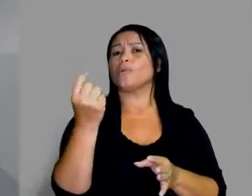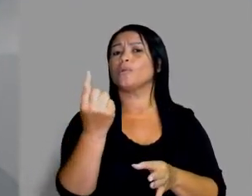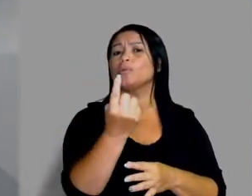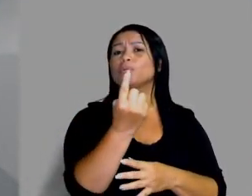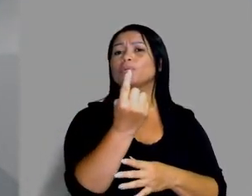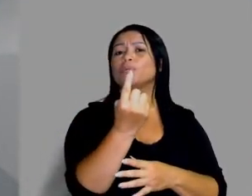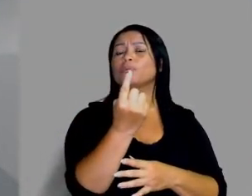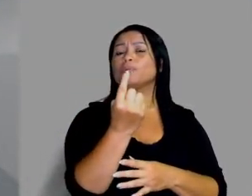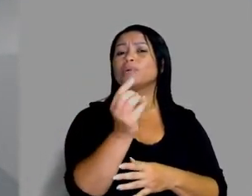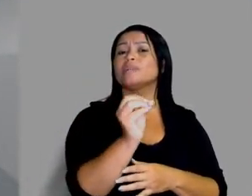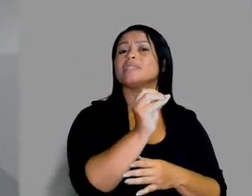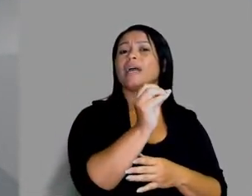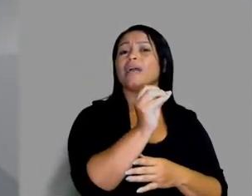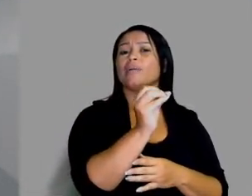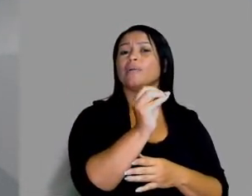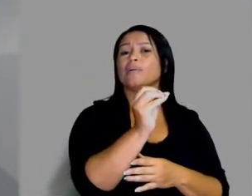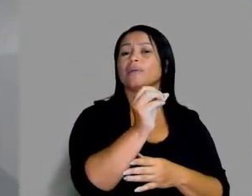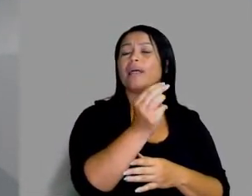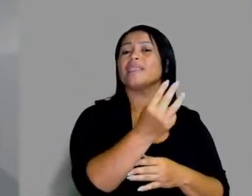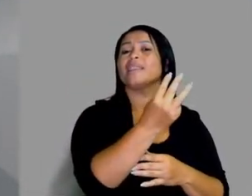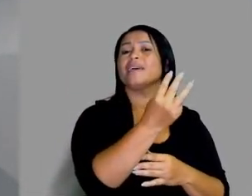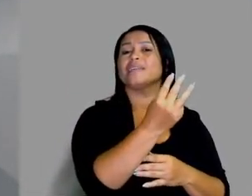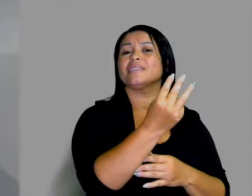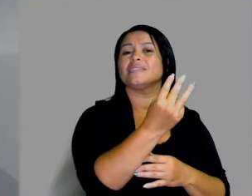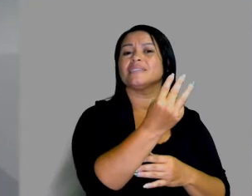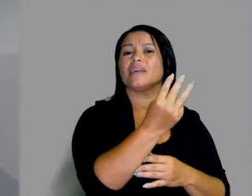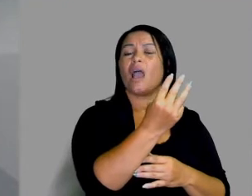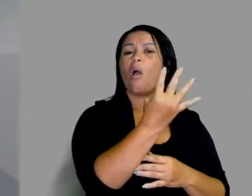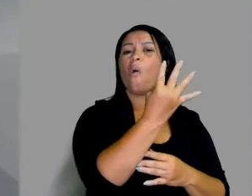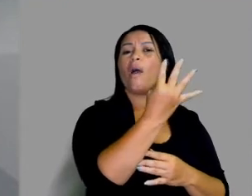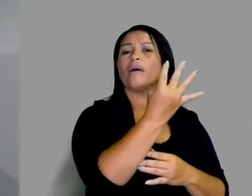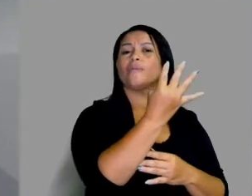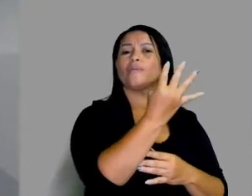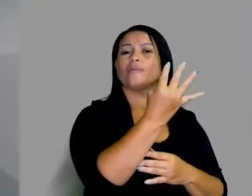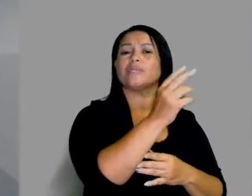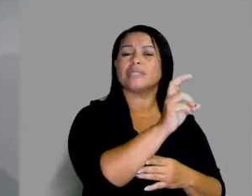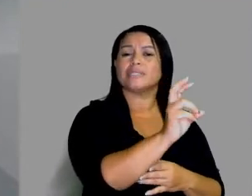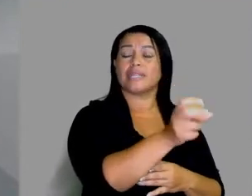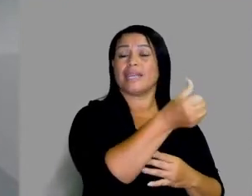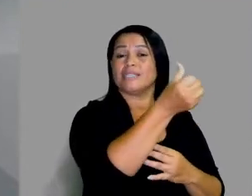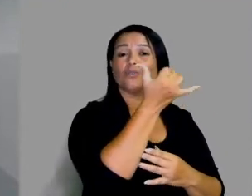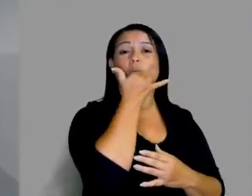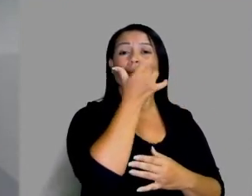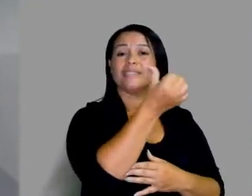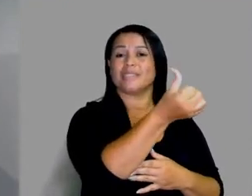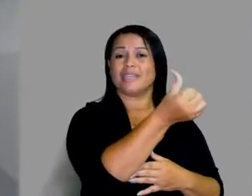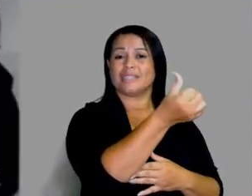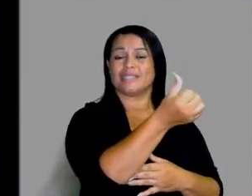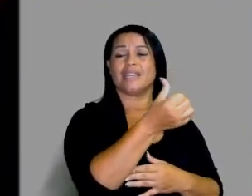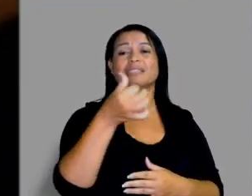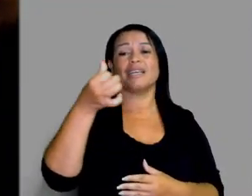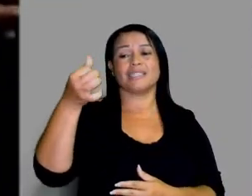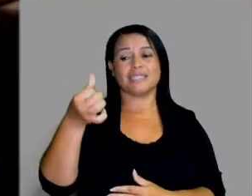8, 1, 0, 3, 4, 6.